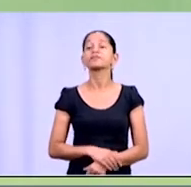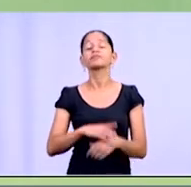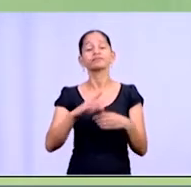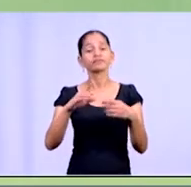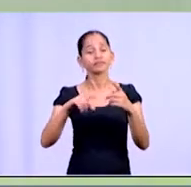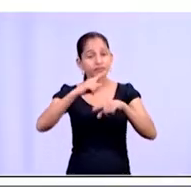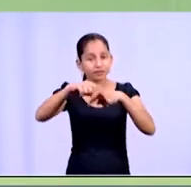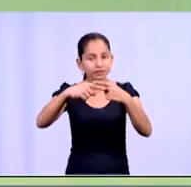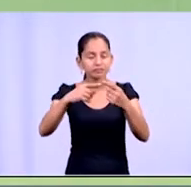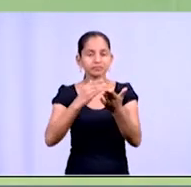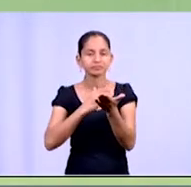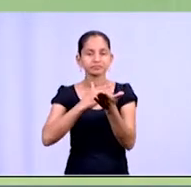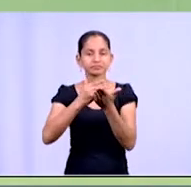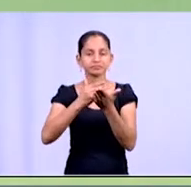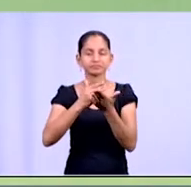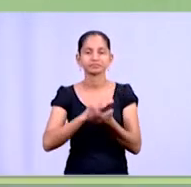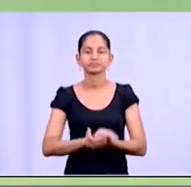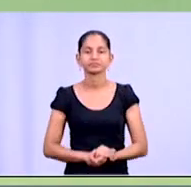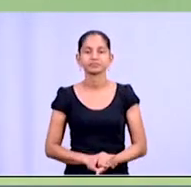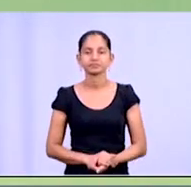Logo depois,